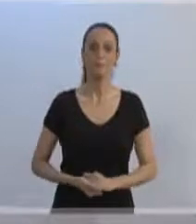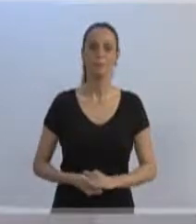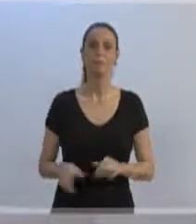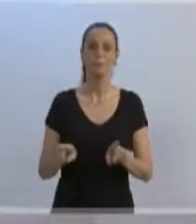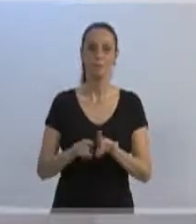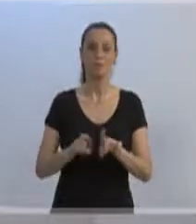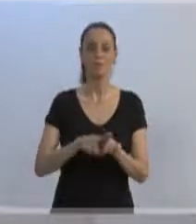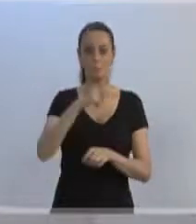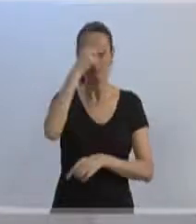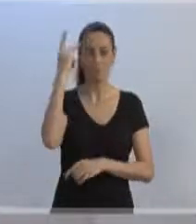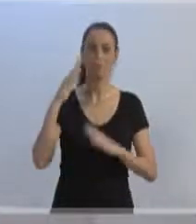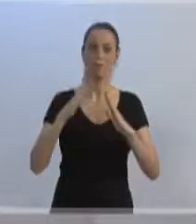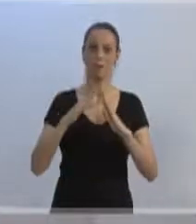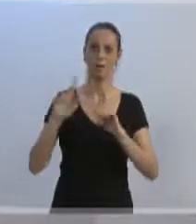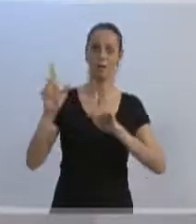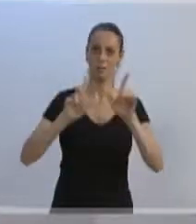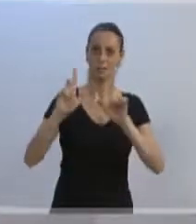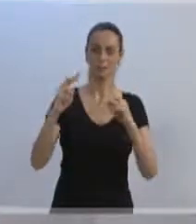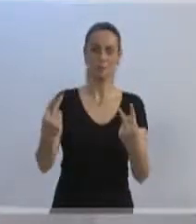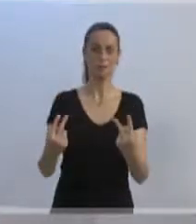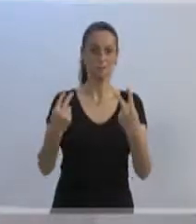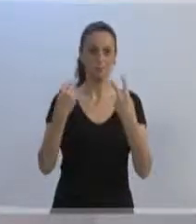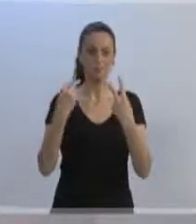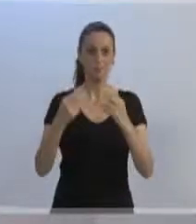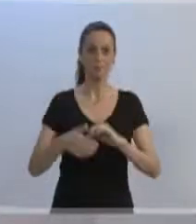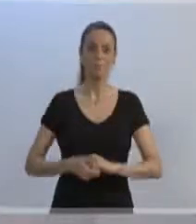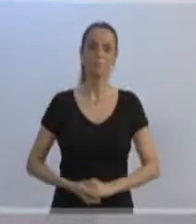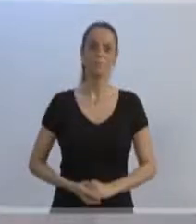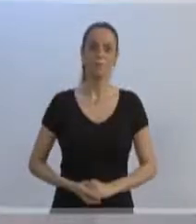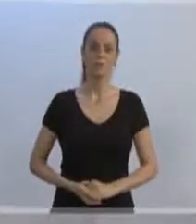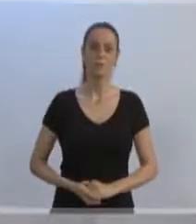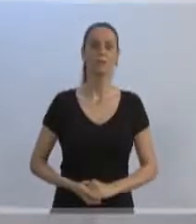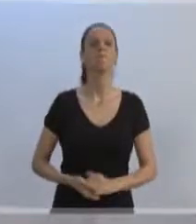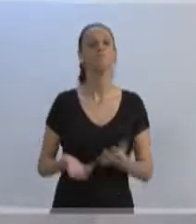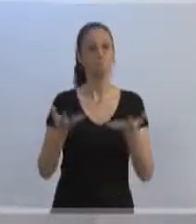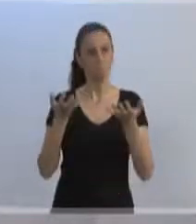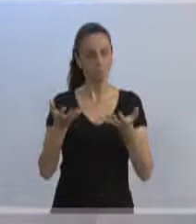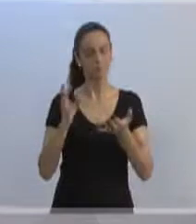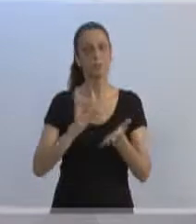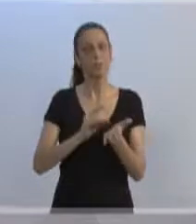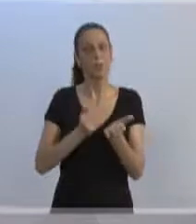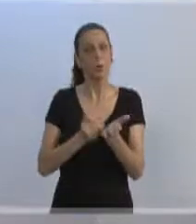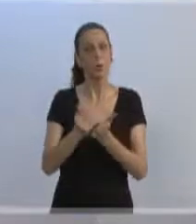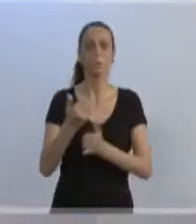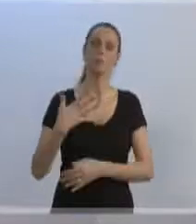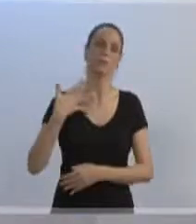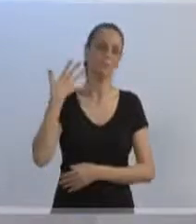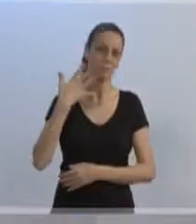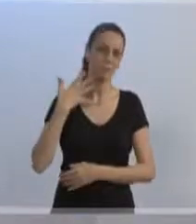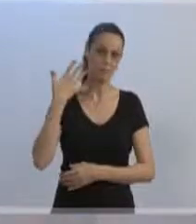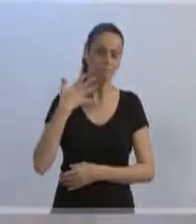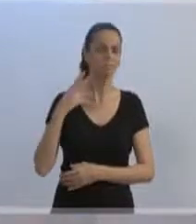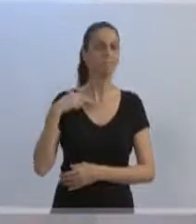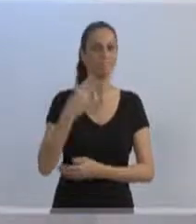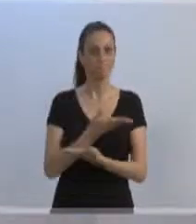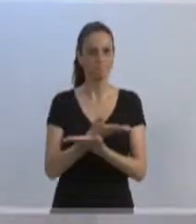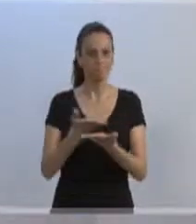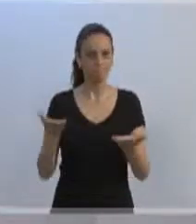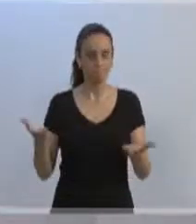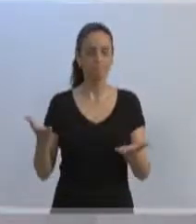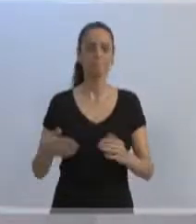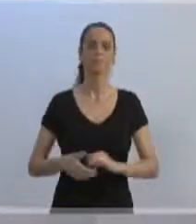público neste momento pela tv legislativa eu gostaria de iniciar o meu pronunciamento hoje os vereadores